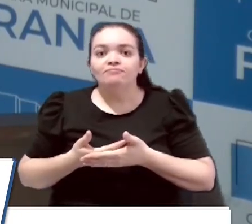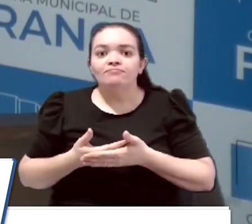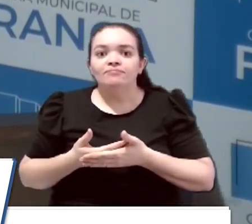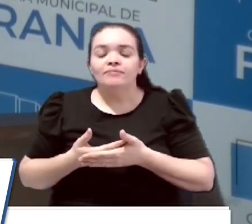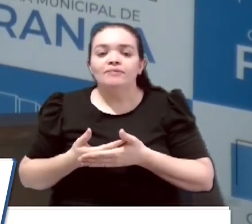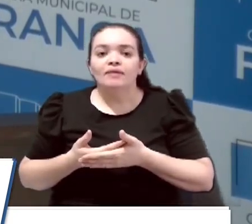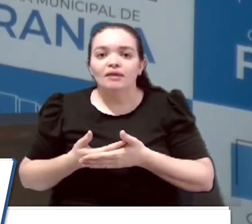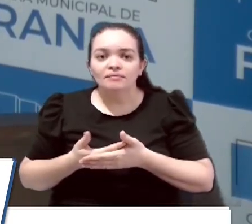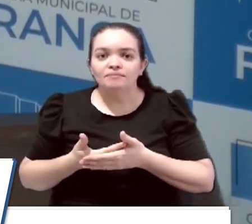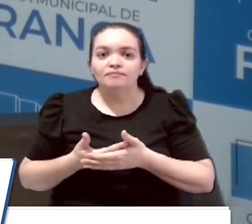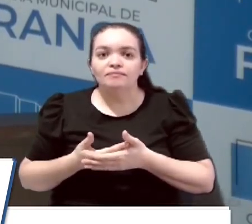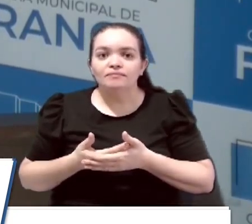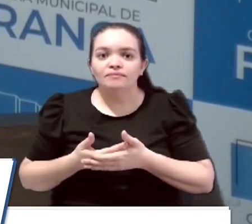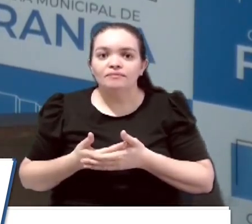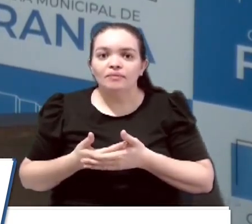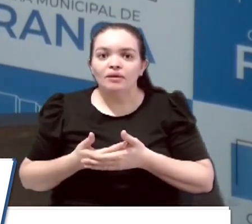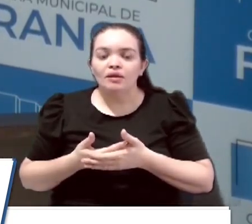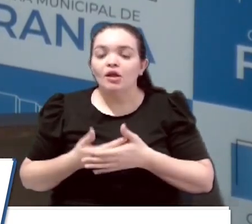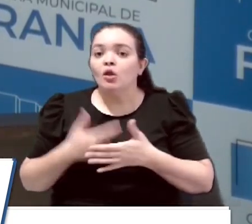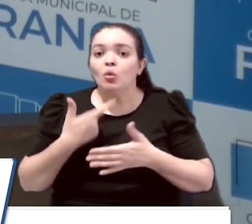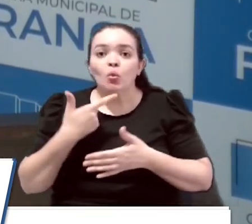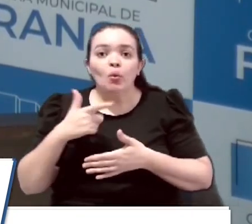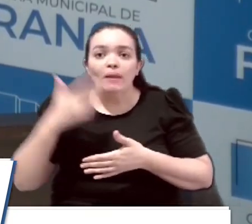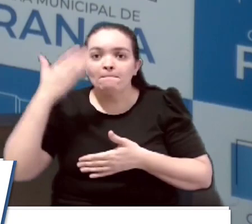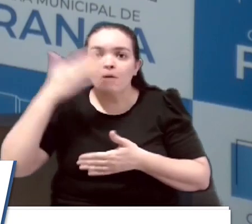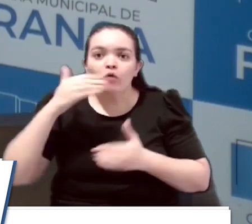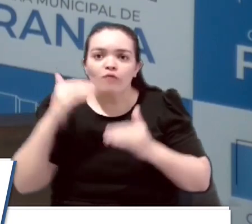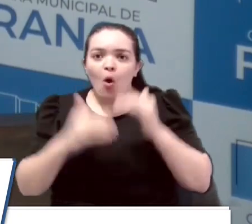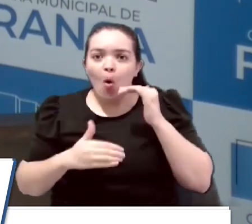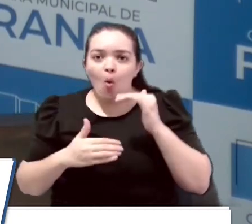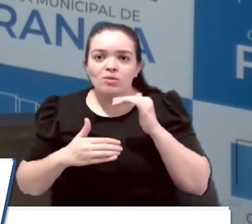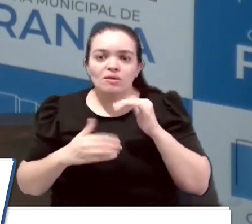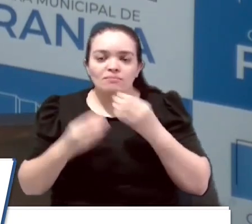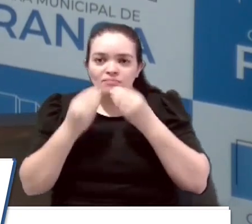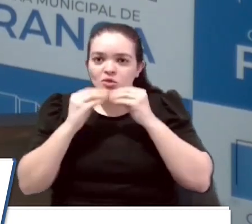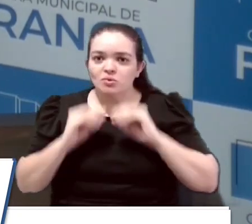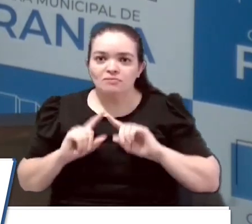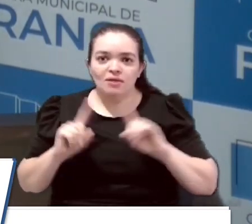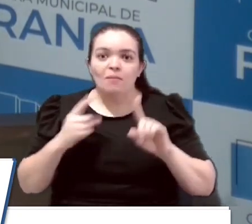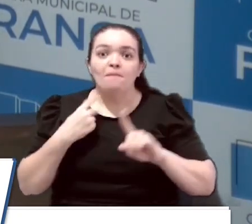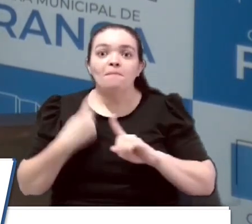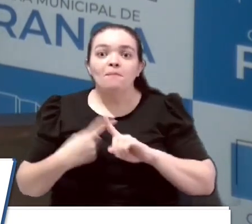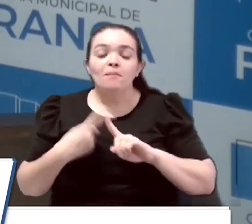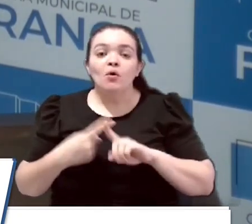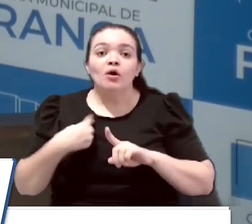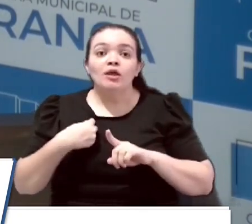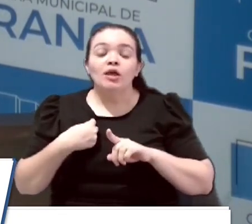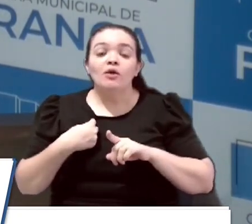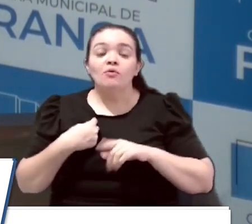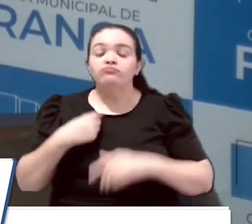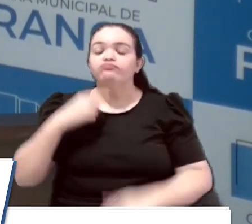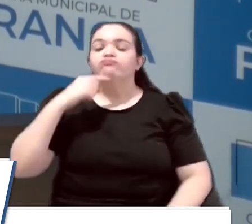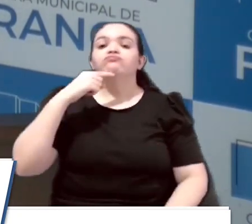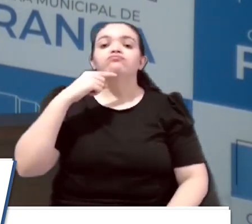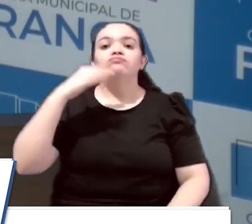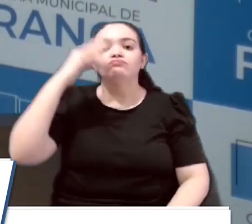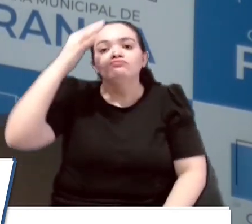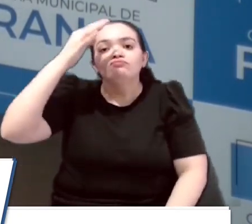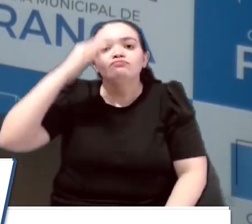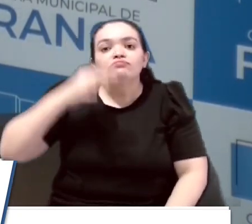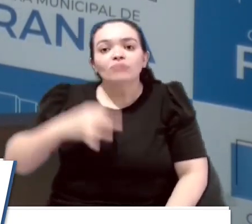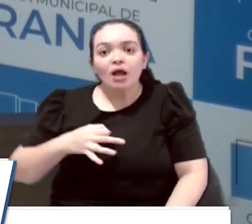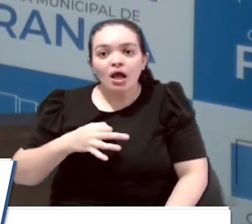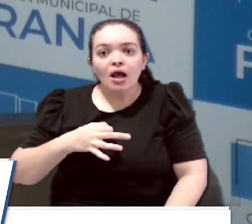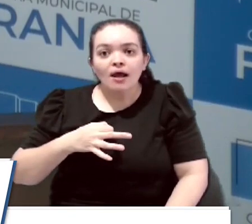vírgula que me desabone. Nada, nada. Porque eu ando de cabeça erguida e eu falo para